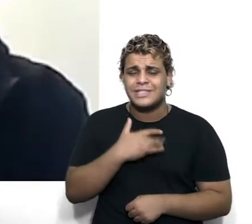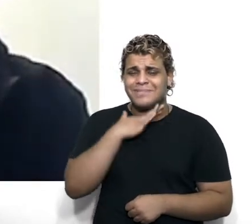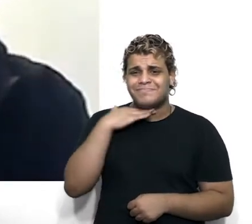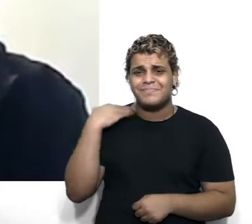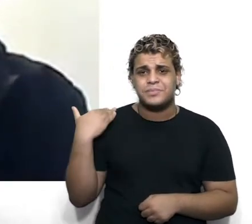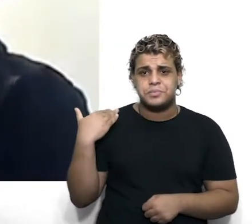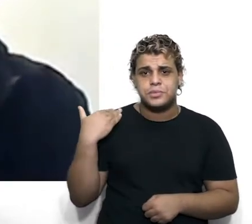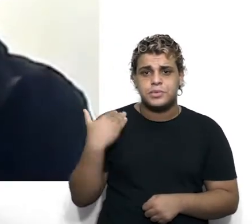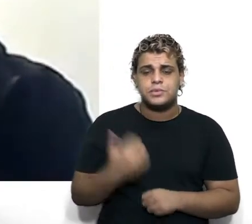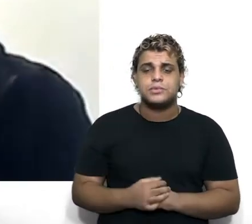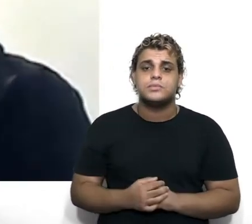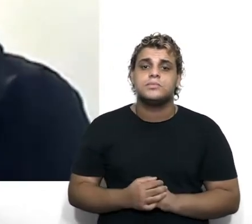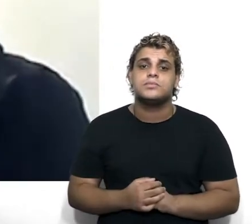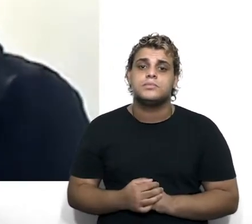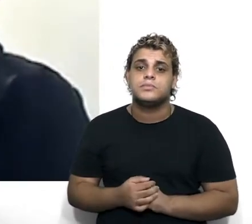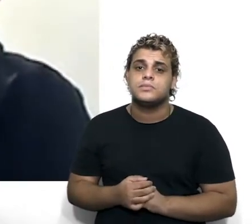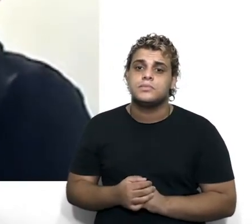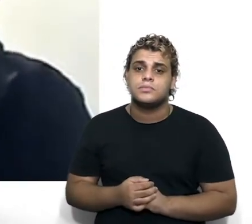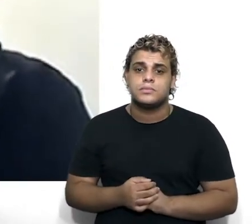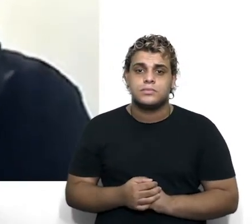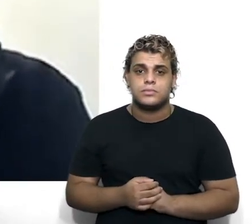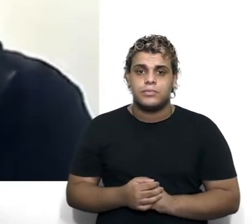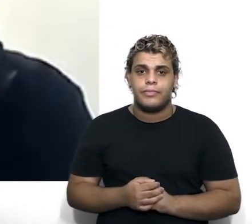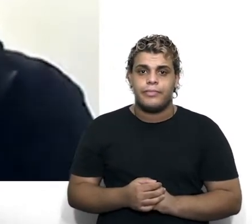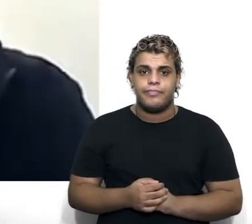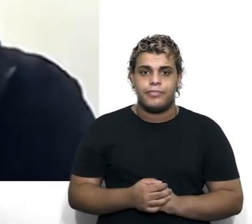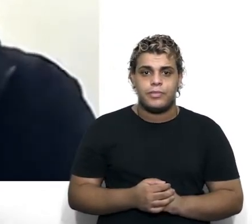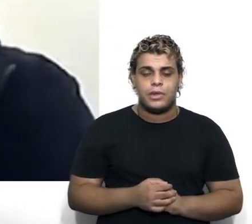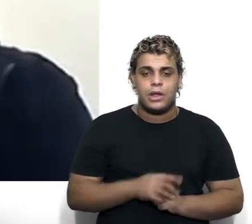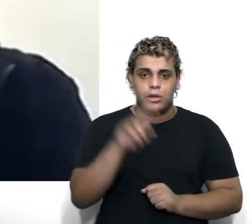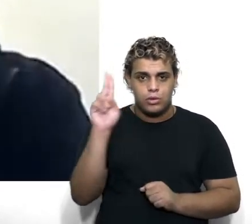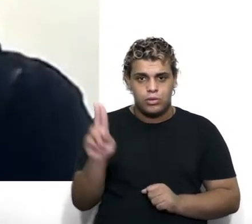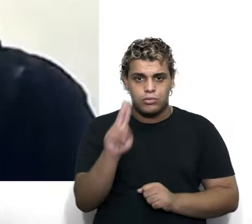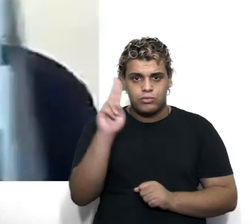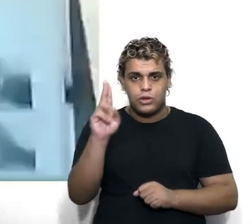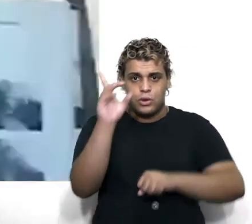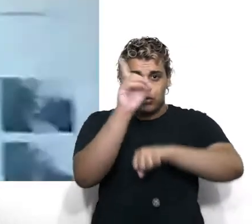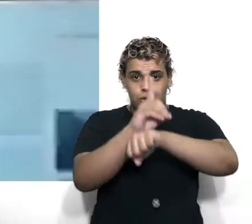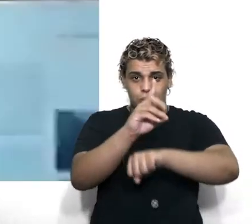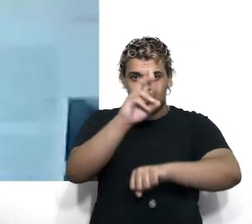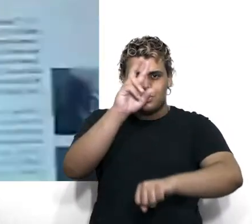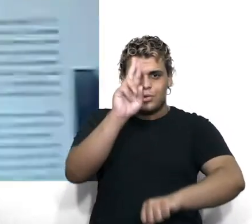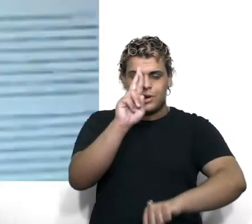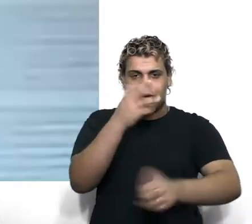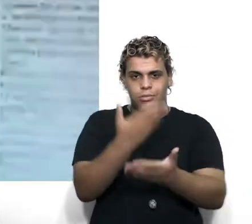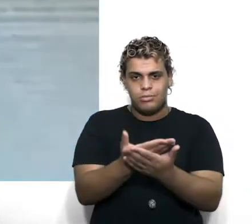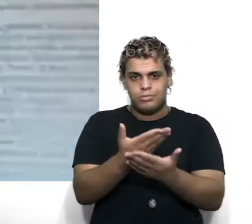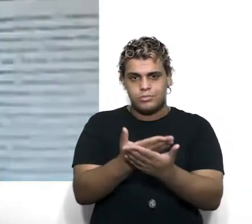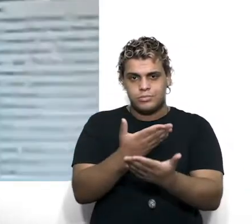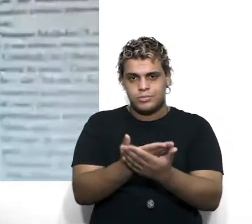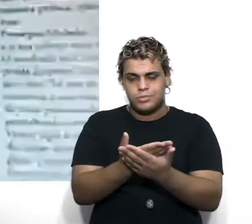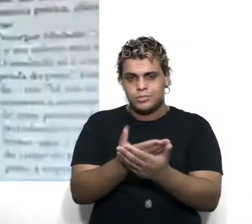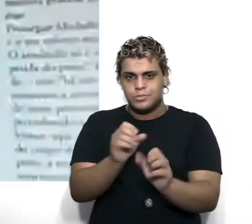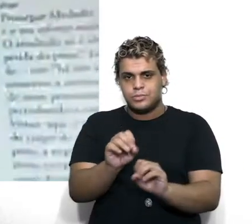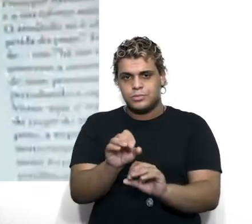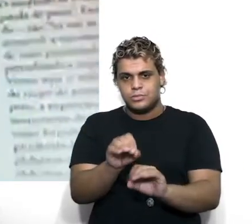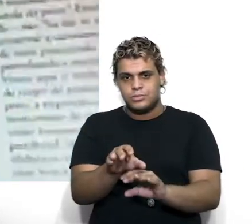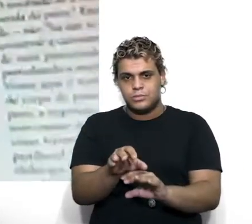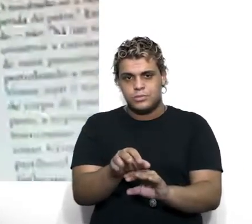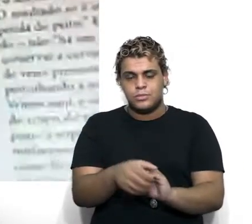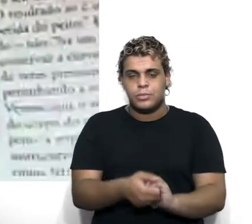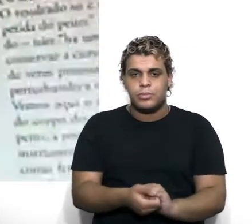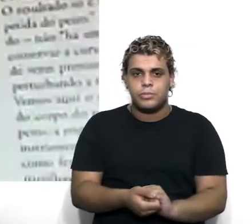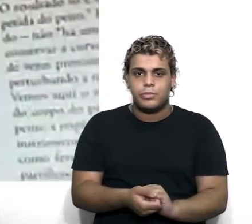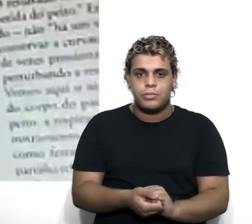estranhamente partiu de uma tese de doutorado, não é? E por exemplo, este pé, não sei se vê bem aqui, um pé